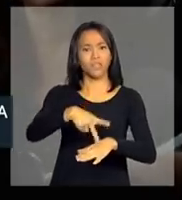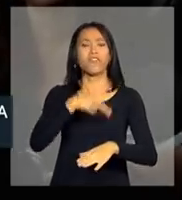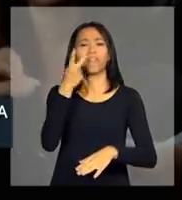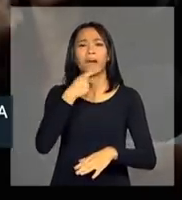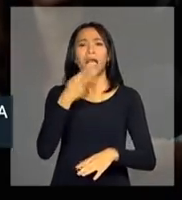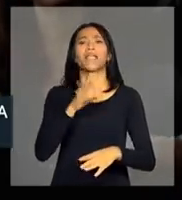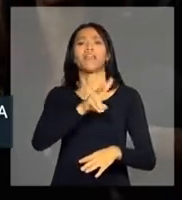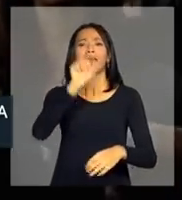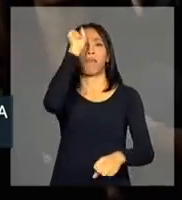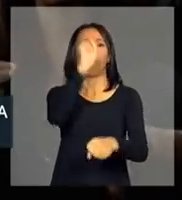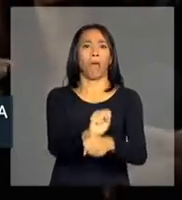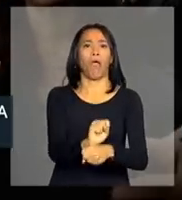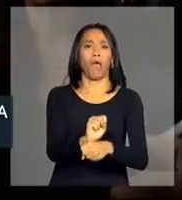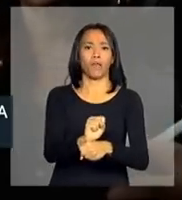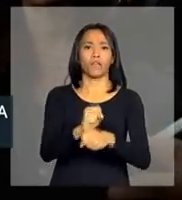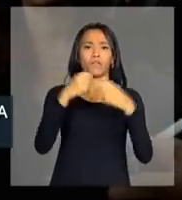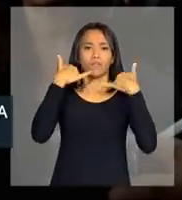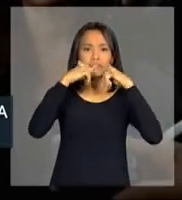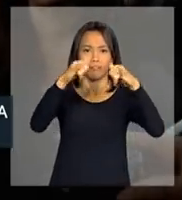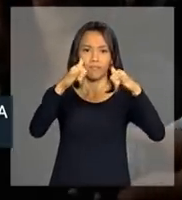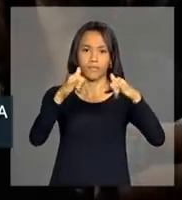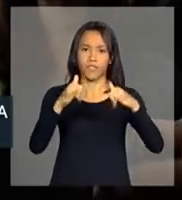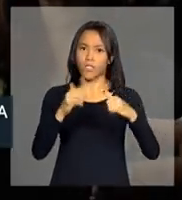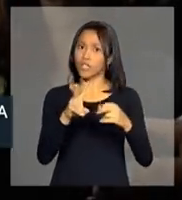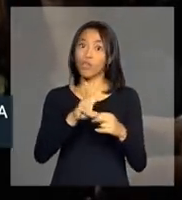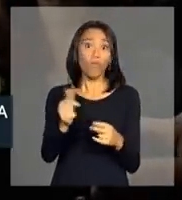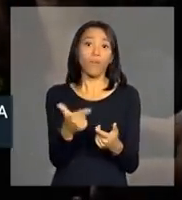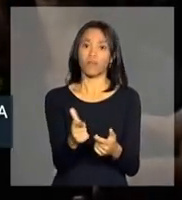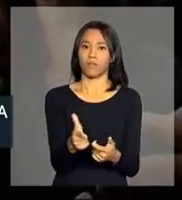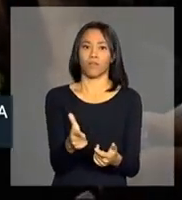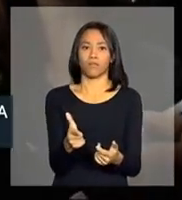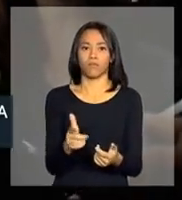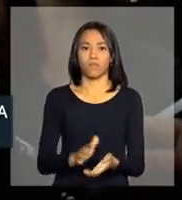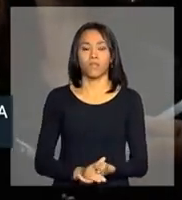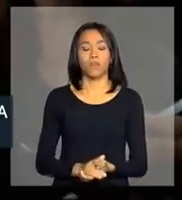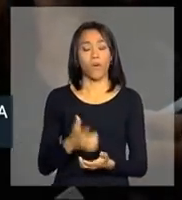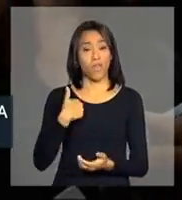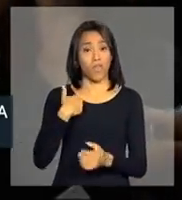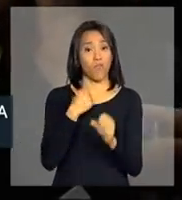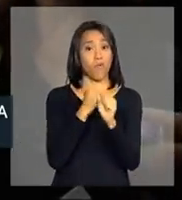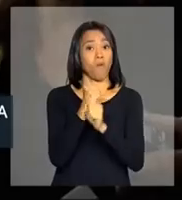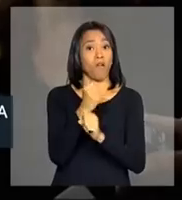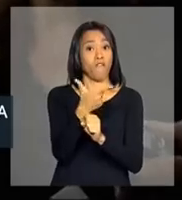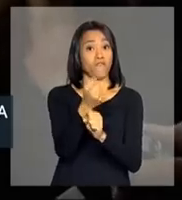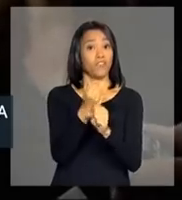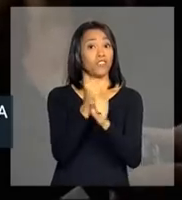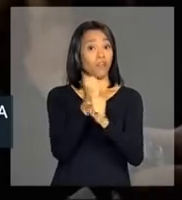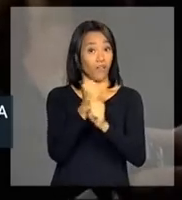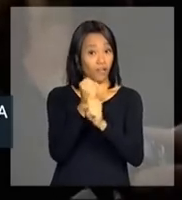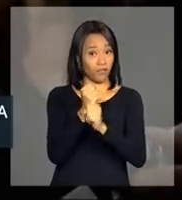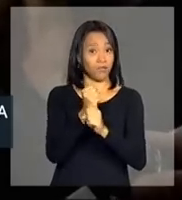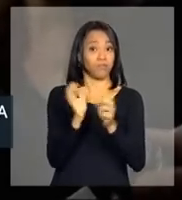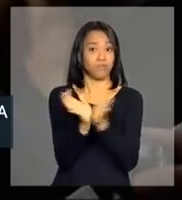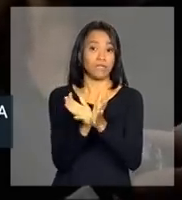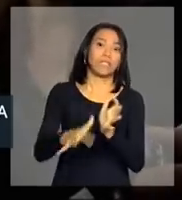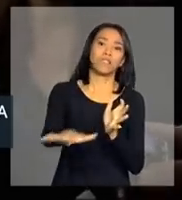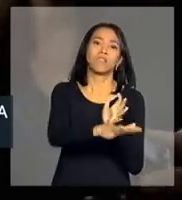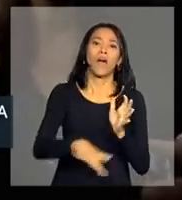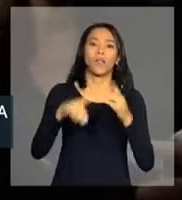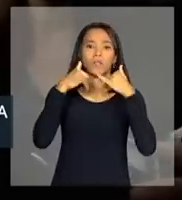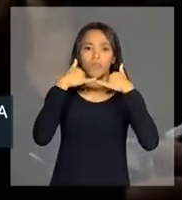haver racionamento quando não vai. Eu estou há mais de 20 anos nesse setor